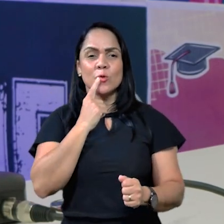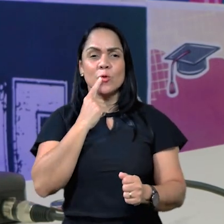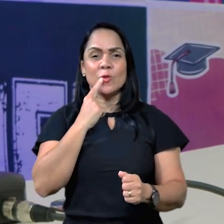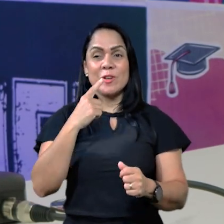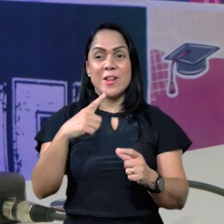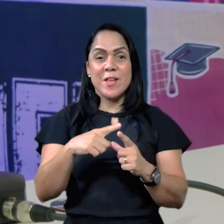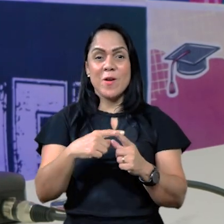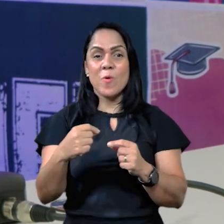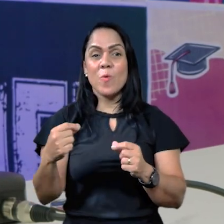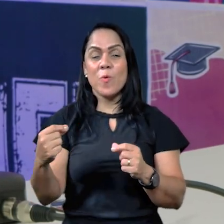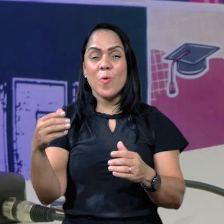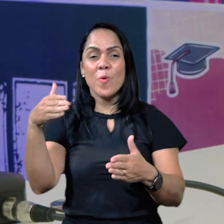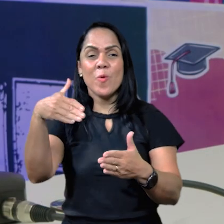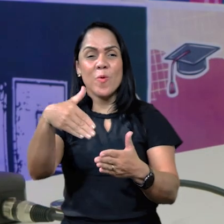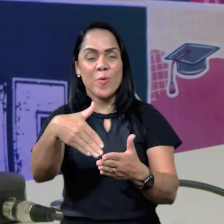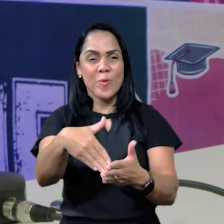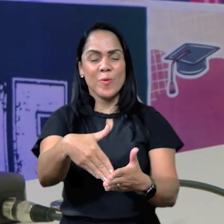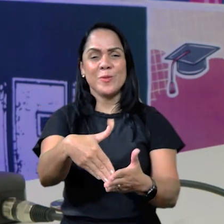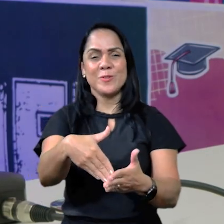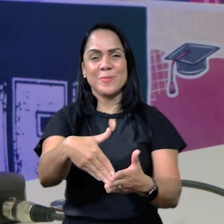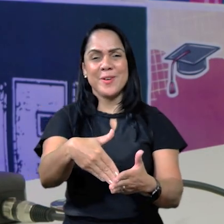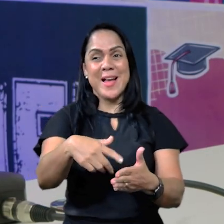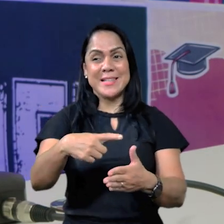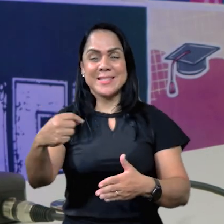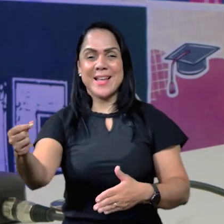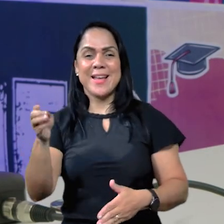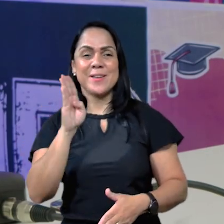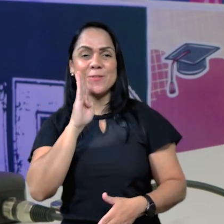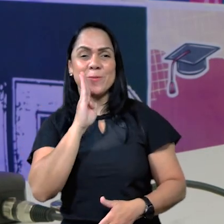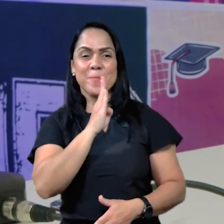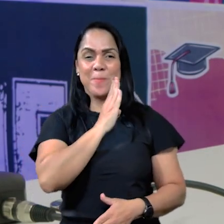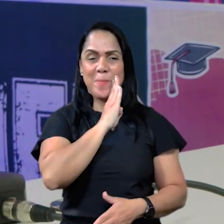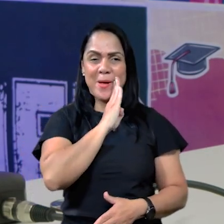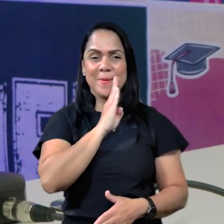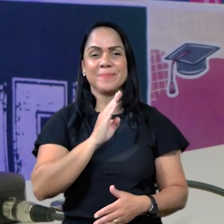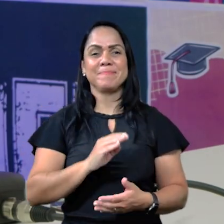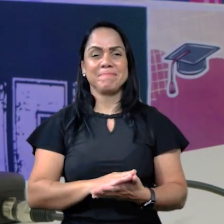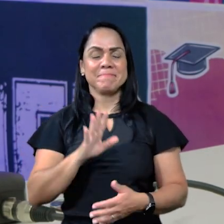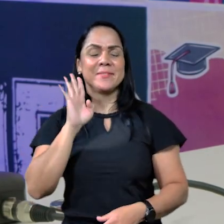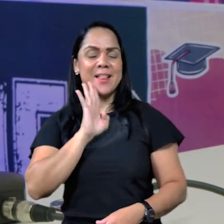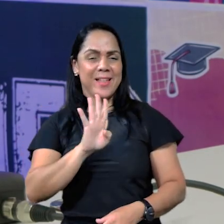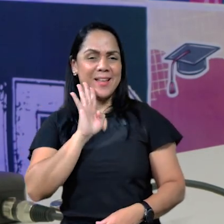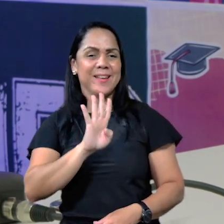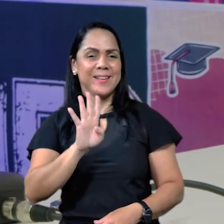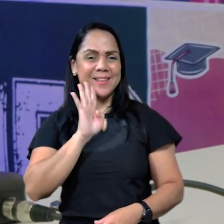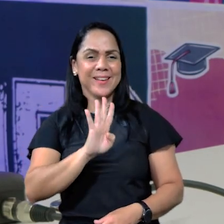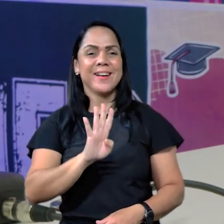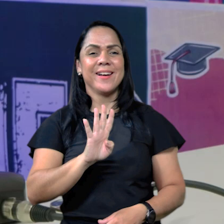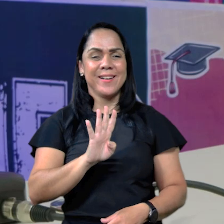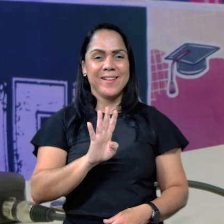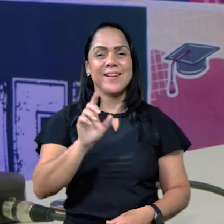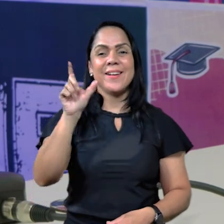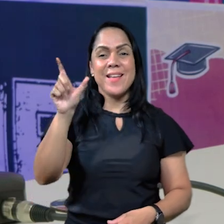sair de um bar, gente. Ah, é? Eles são os últimos a saírem de um bar. Que legal! Esse grupo é o